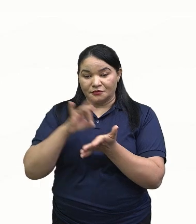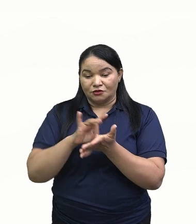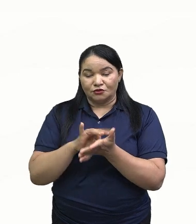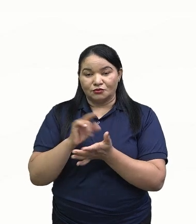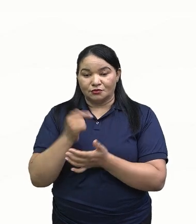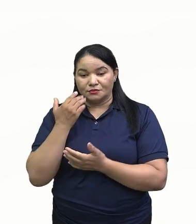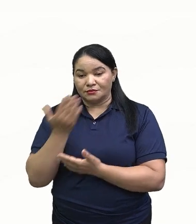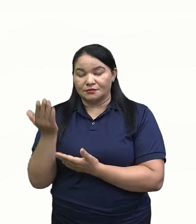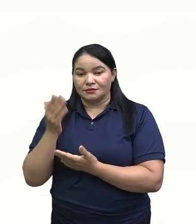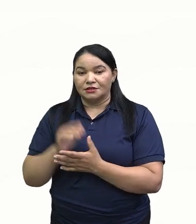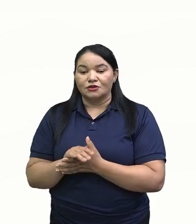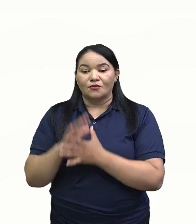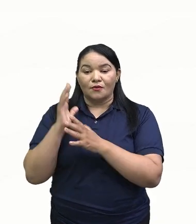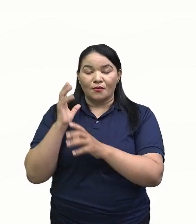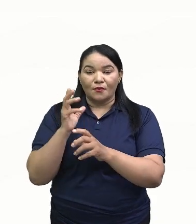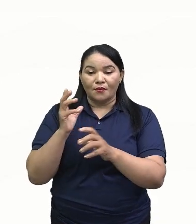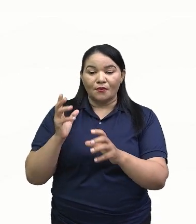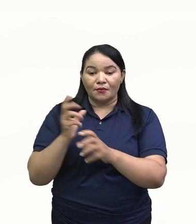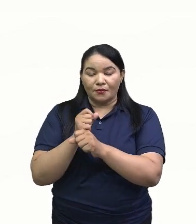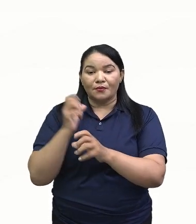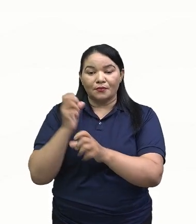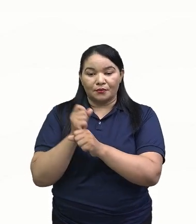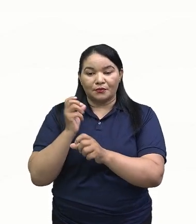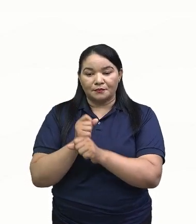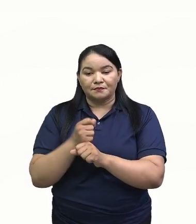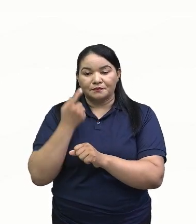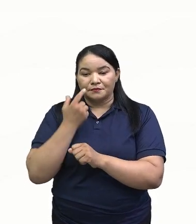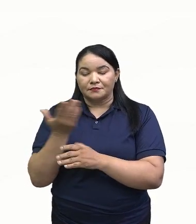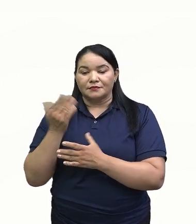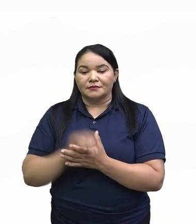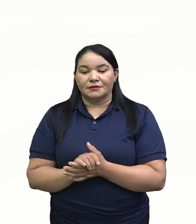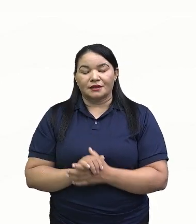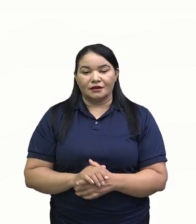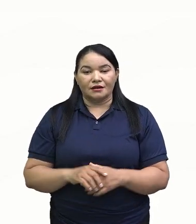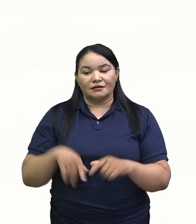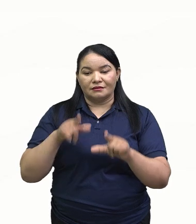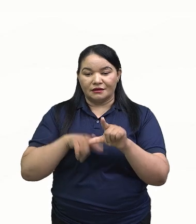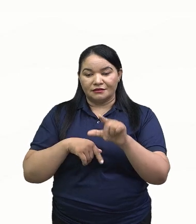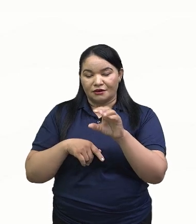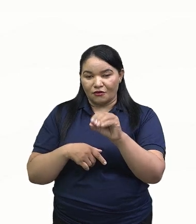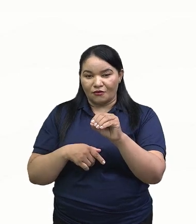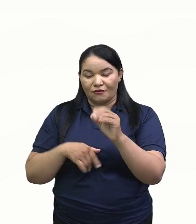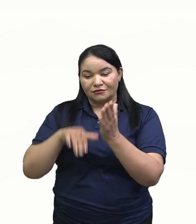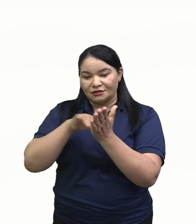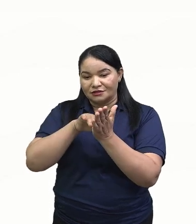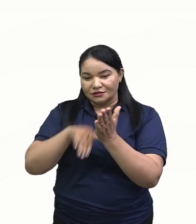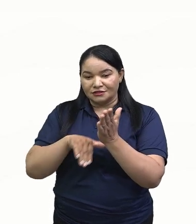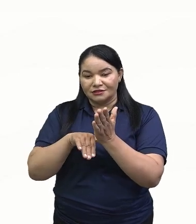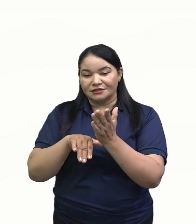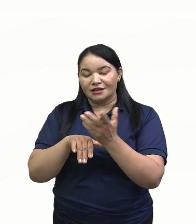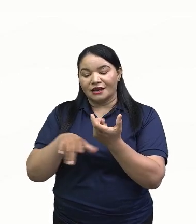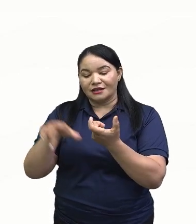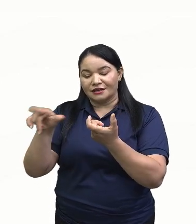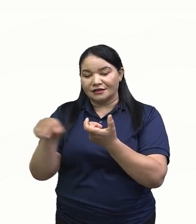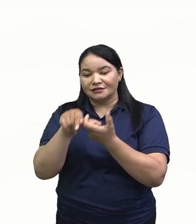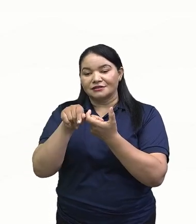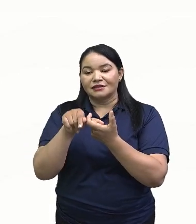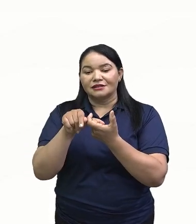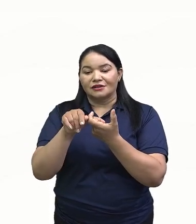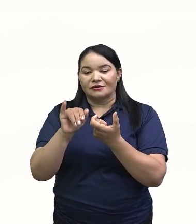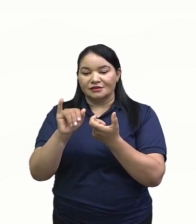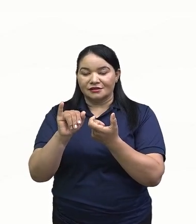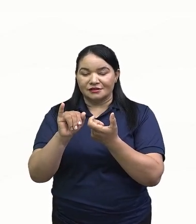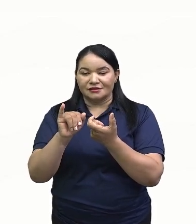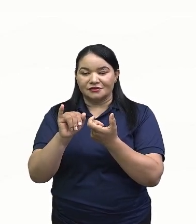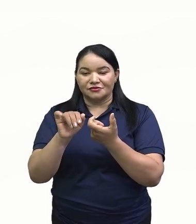senso. Observe que esse O, ele desaparece, né, para justamente acrescentar o I